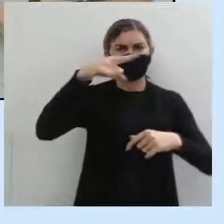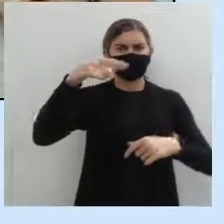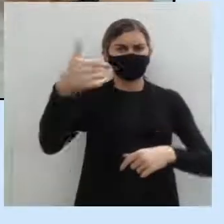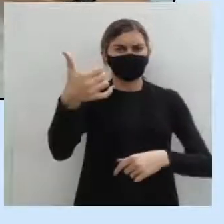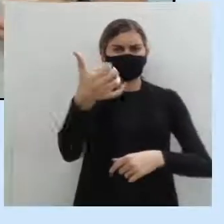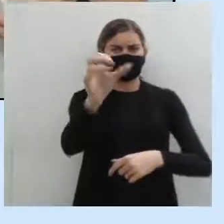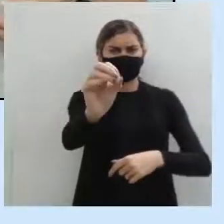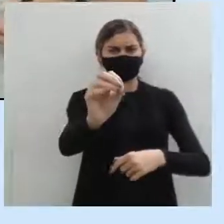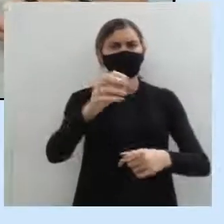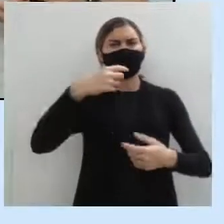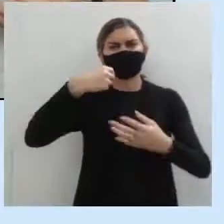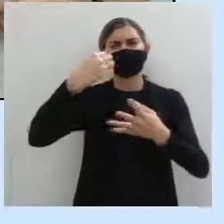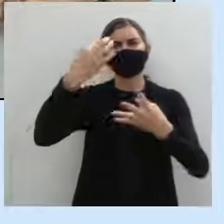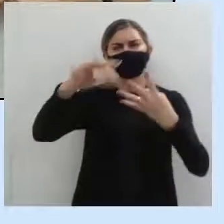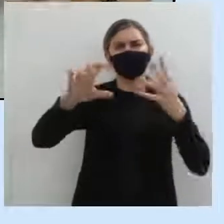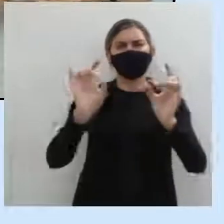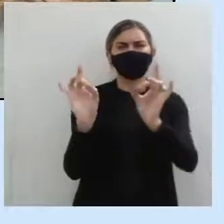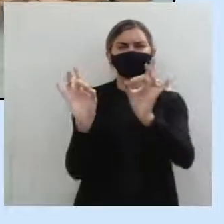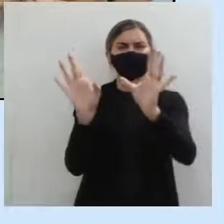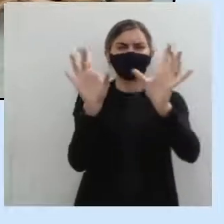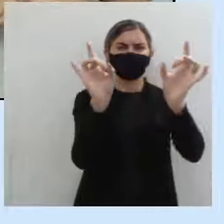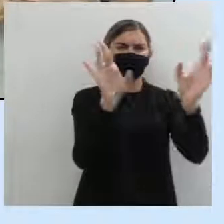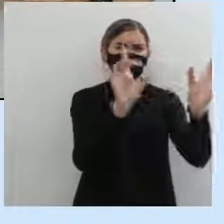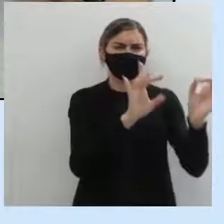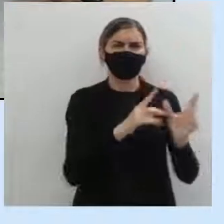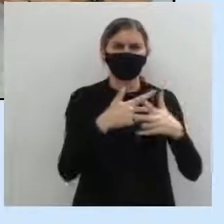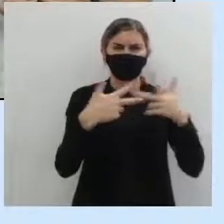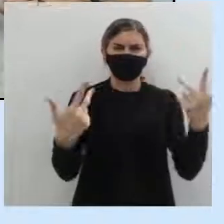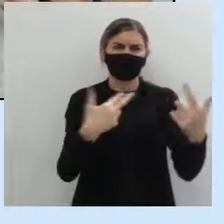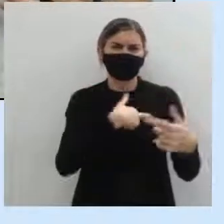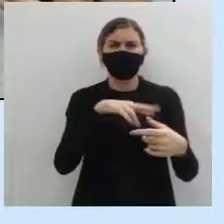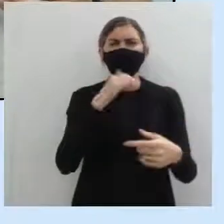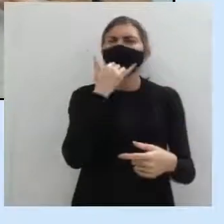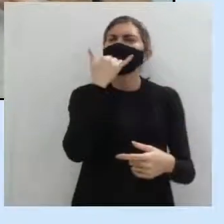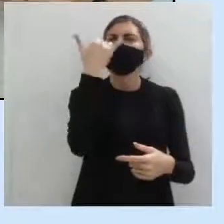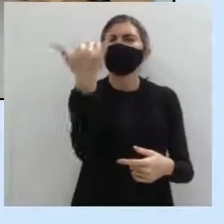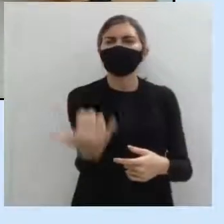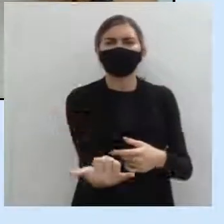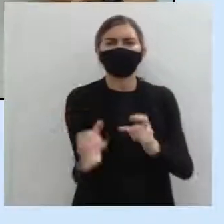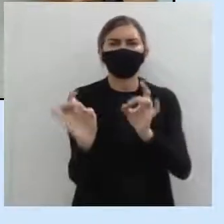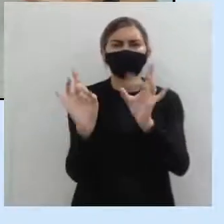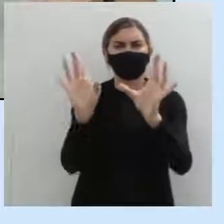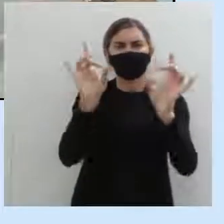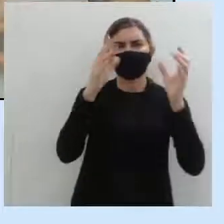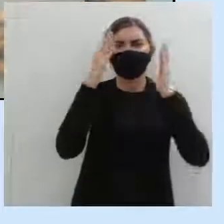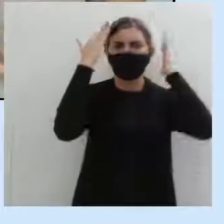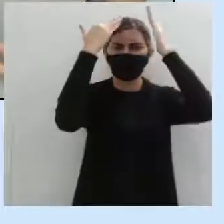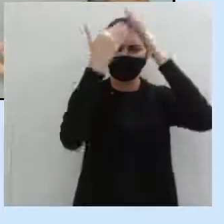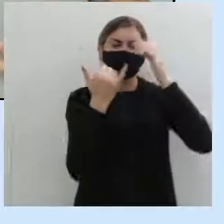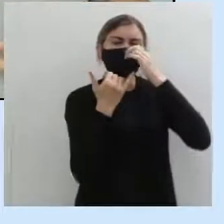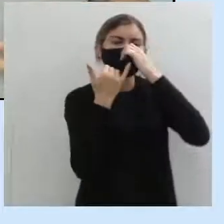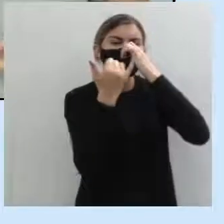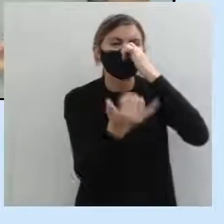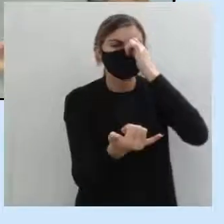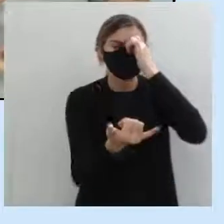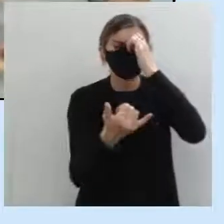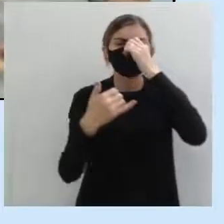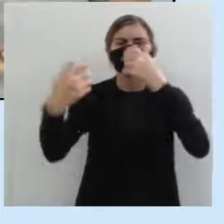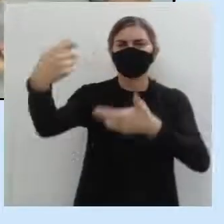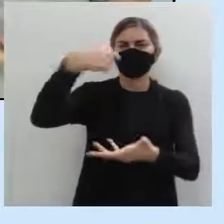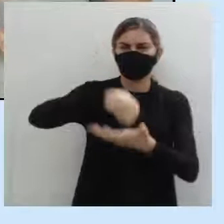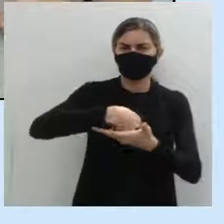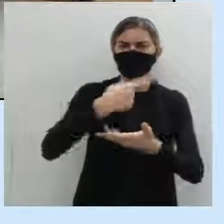autoriza a venda de indulgências, do perdão papal, mediante o